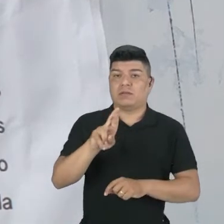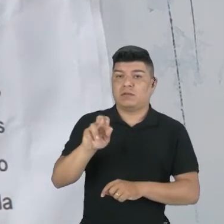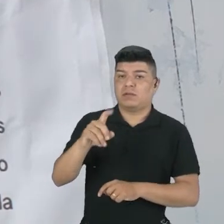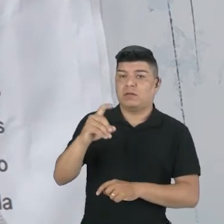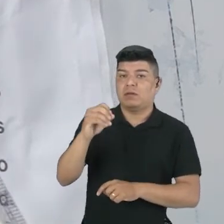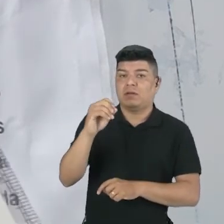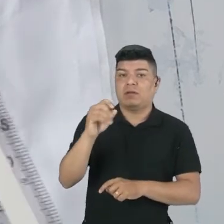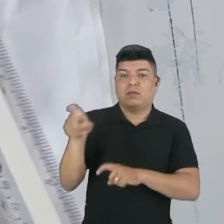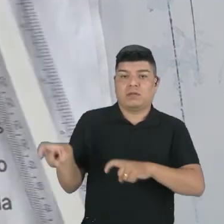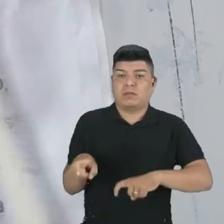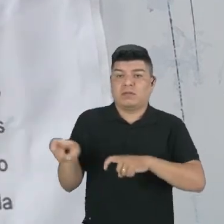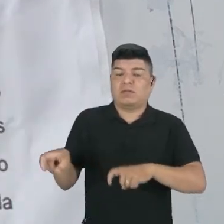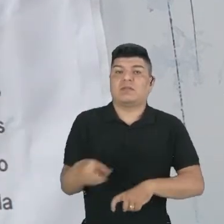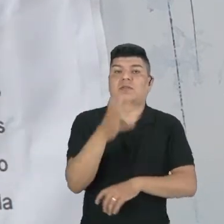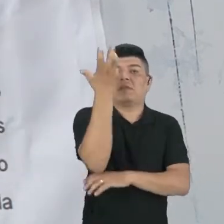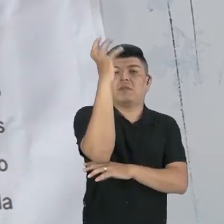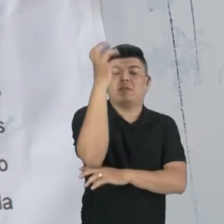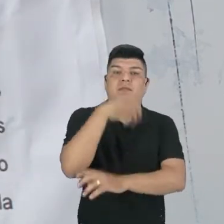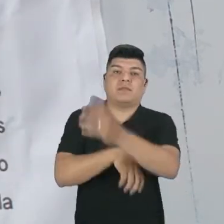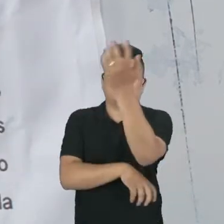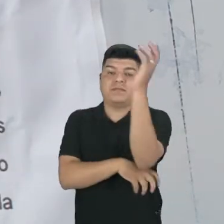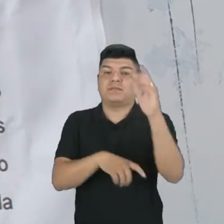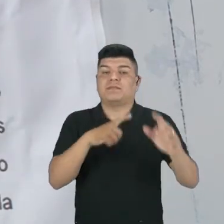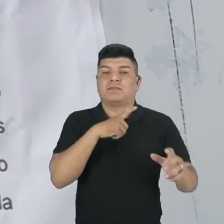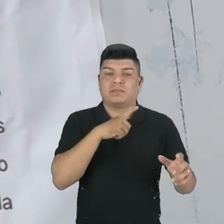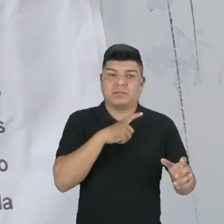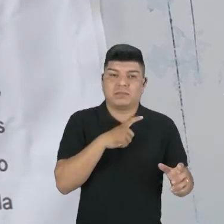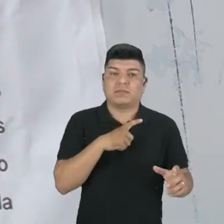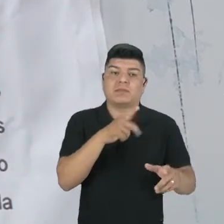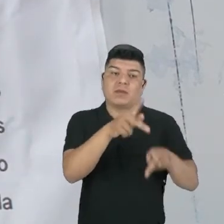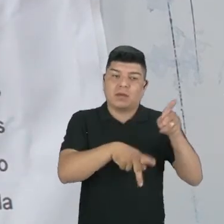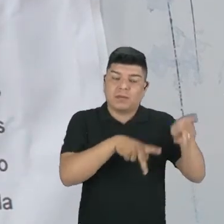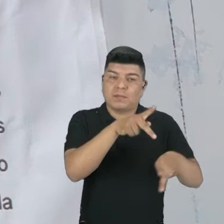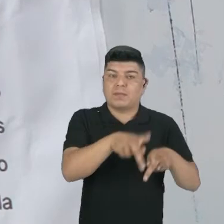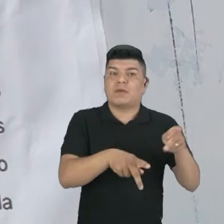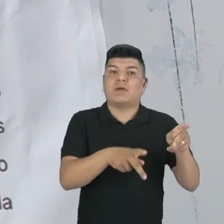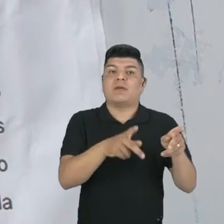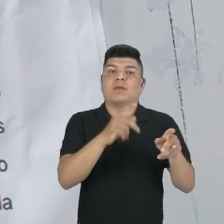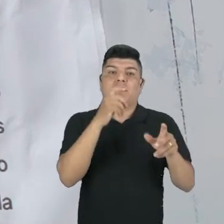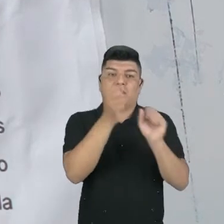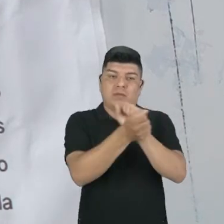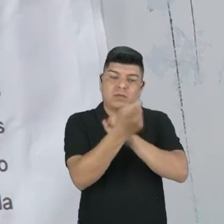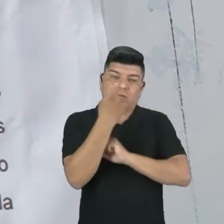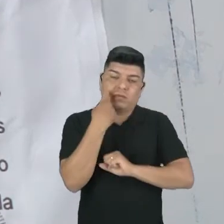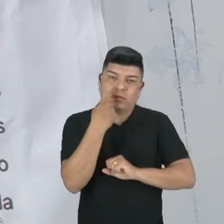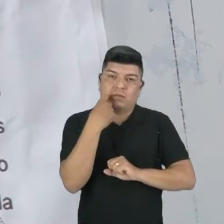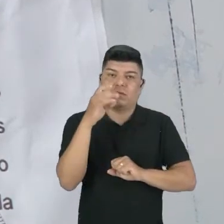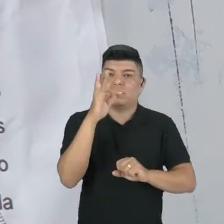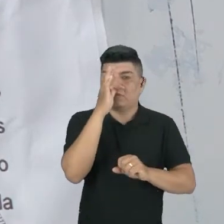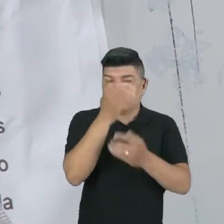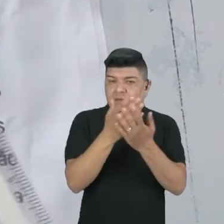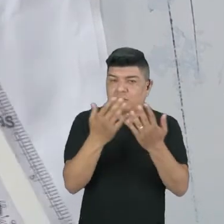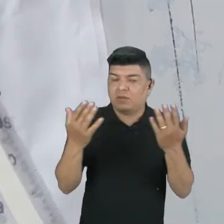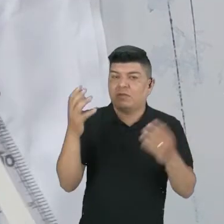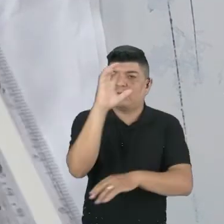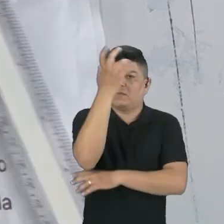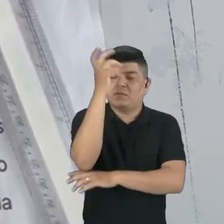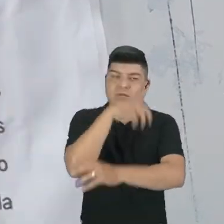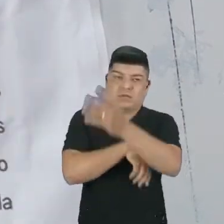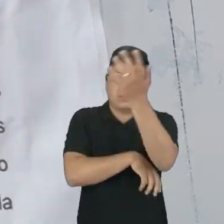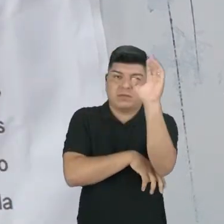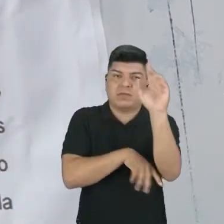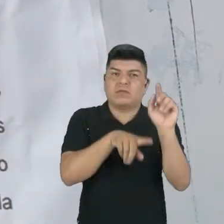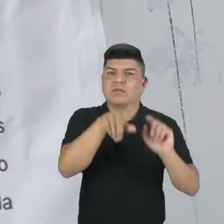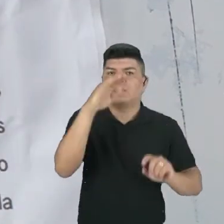floresta, também há povos como quilombolas e indígenas, e não apenas fauna e flora, que no caso a natureza, né? O que